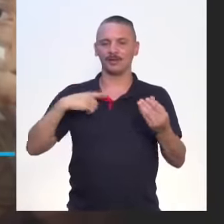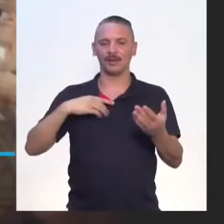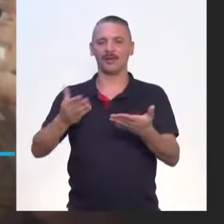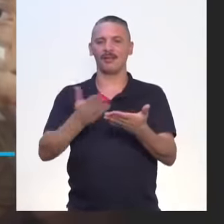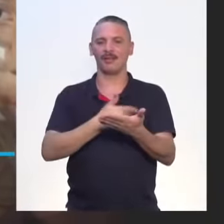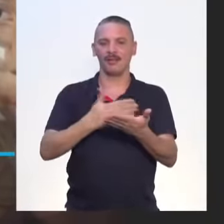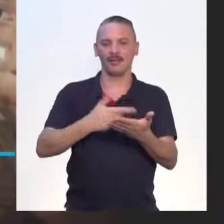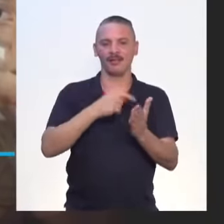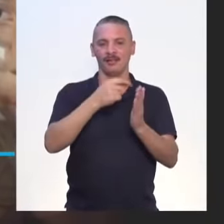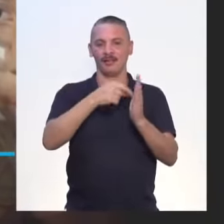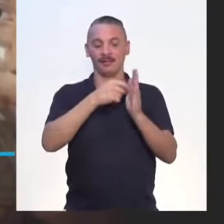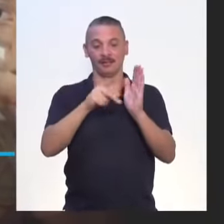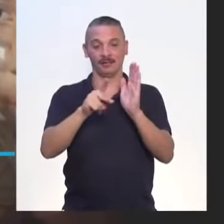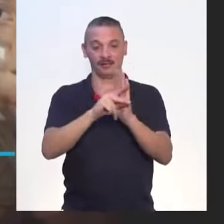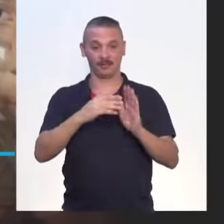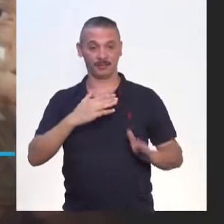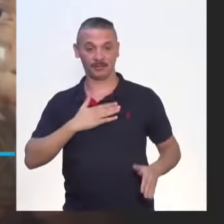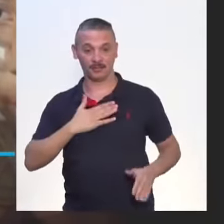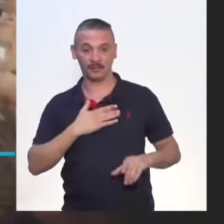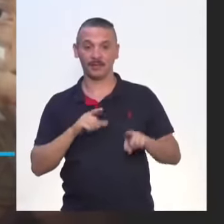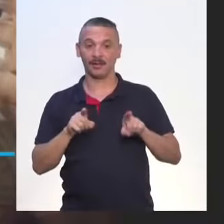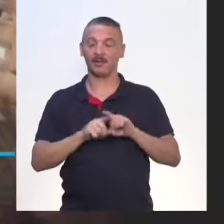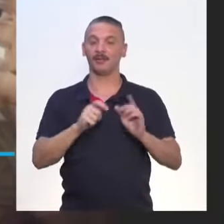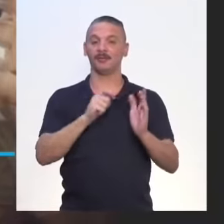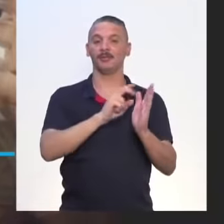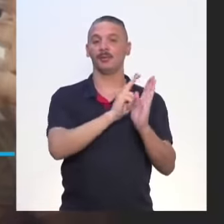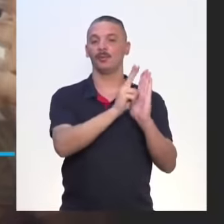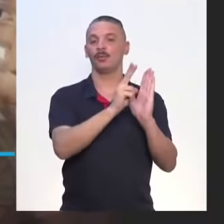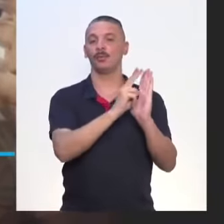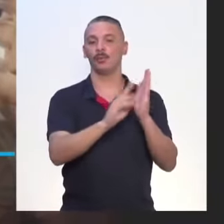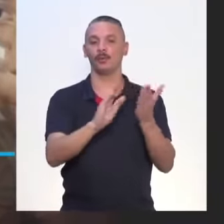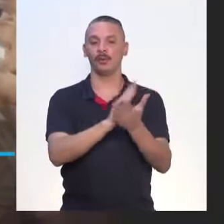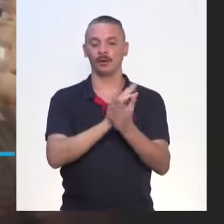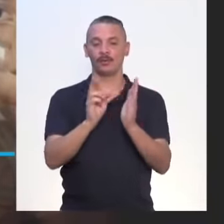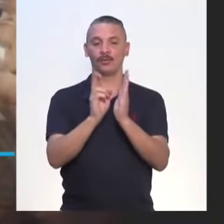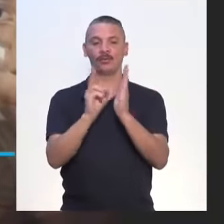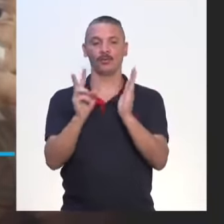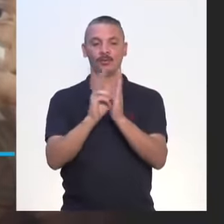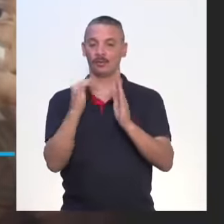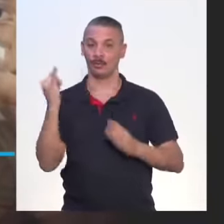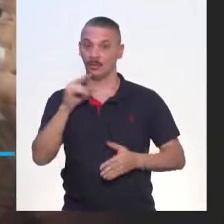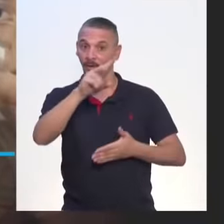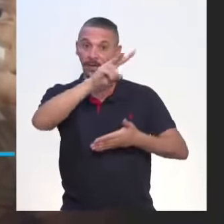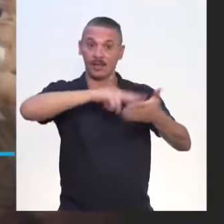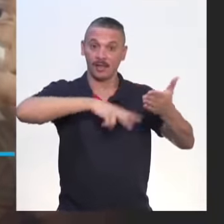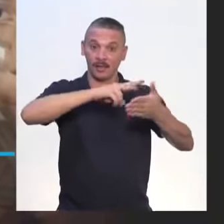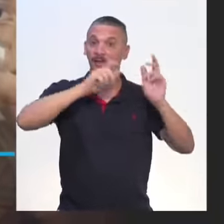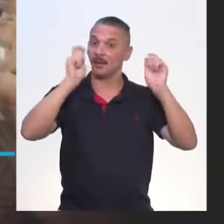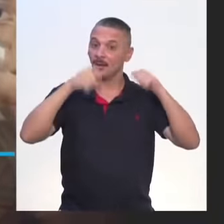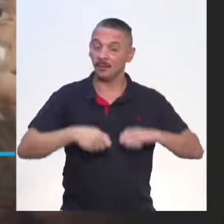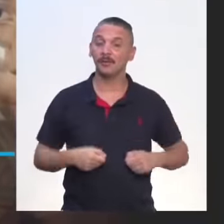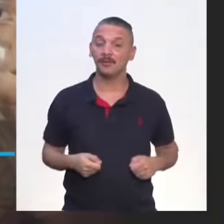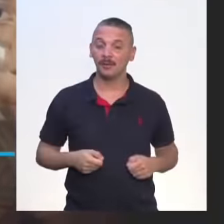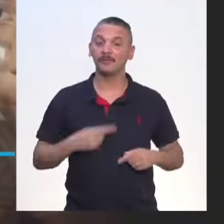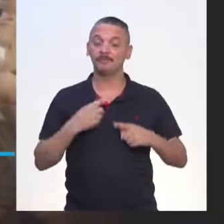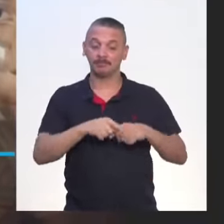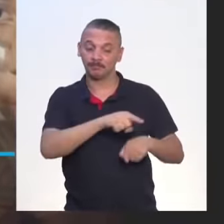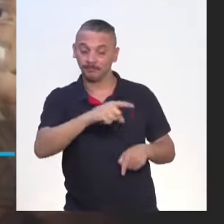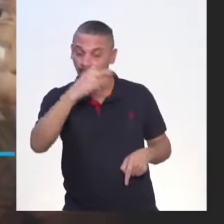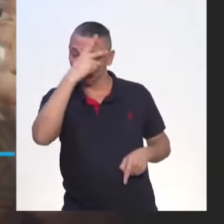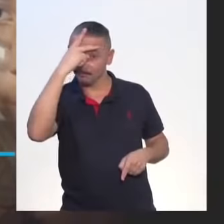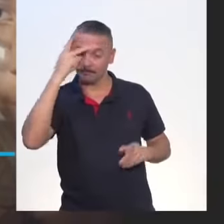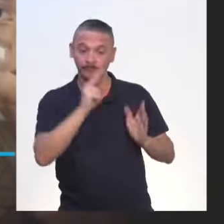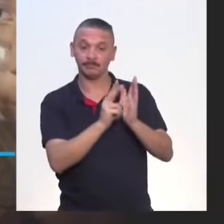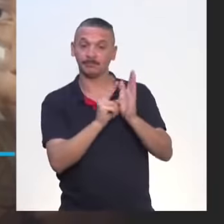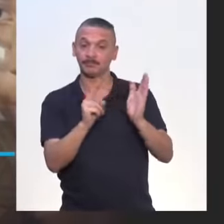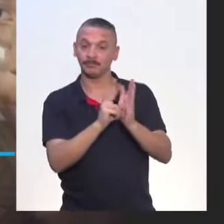que eu escrevo, e muitos autores indígenas, leiam autores indígenas, porque são aqueles que são